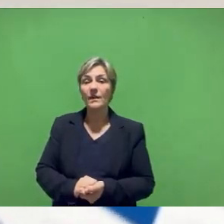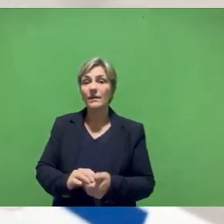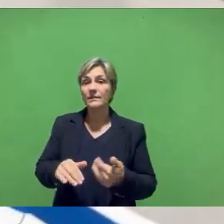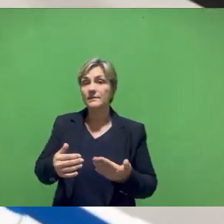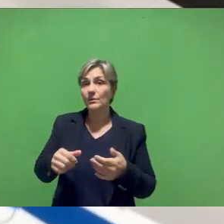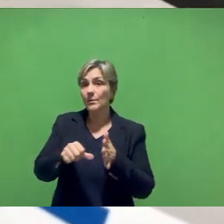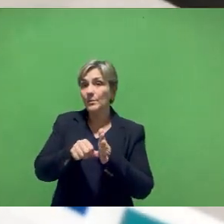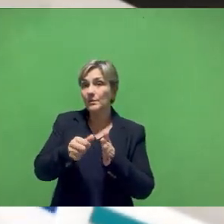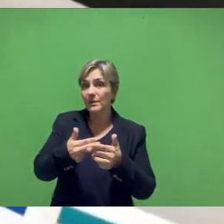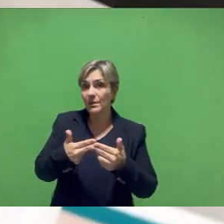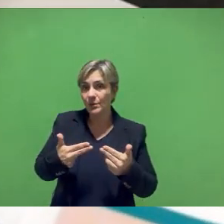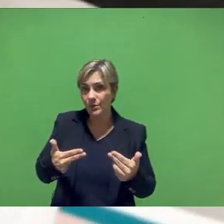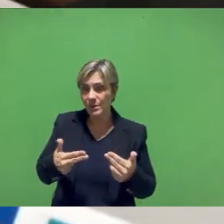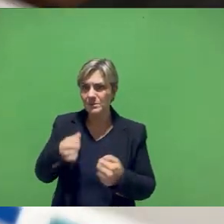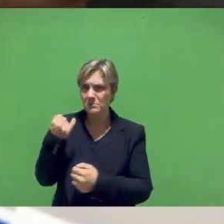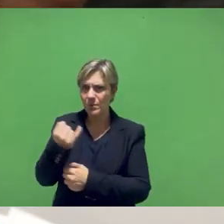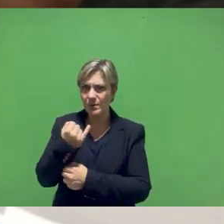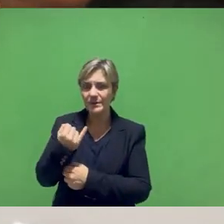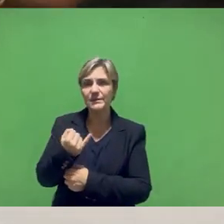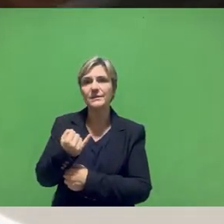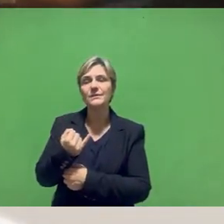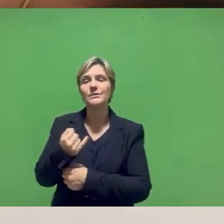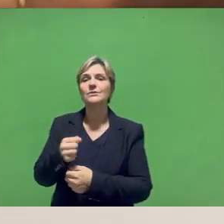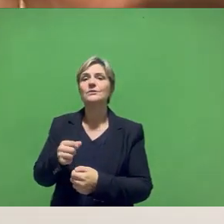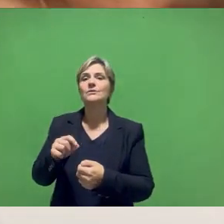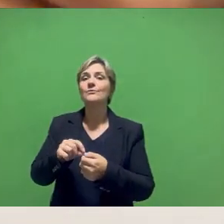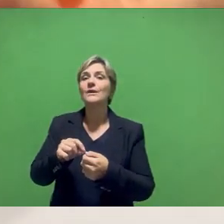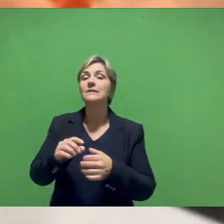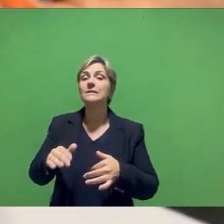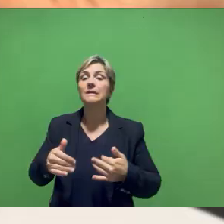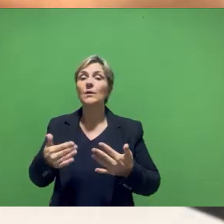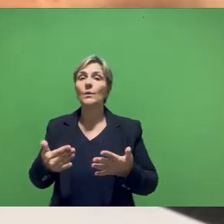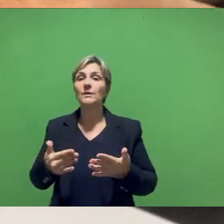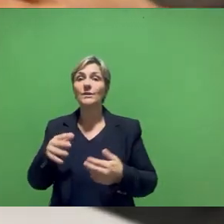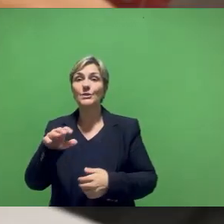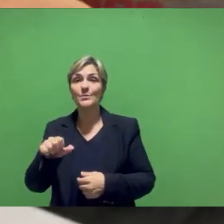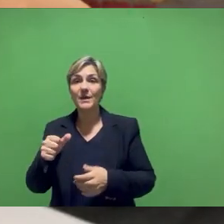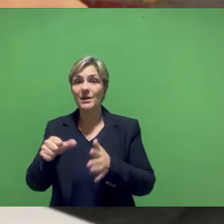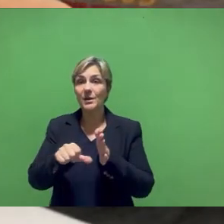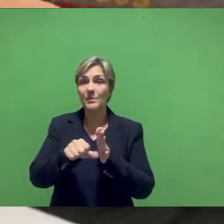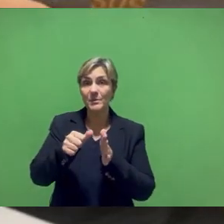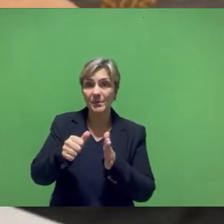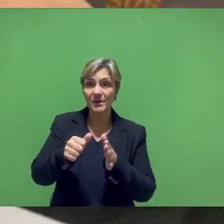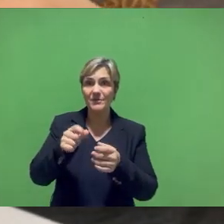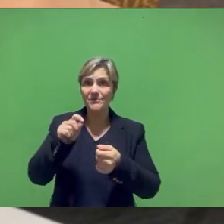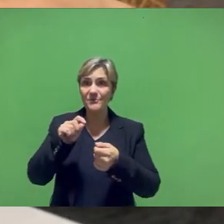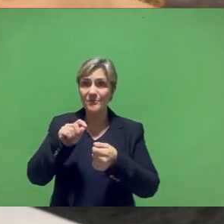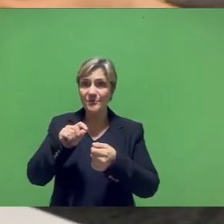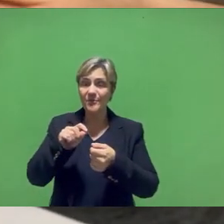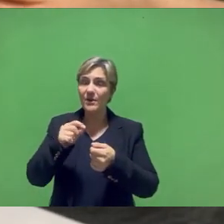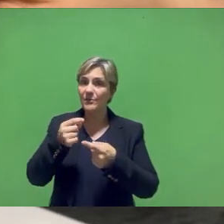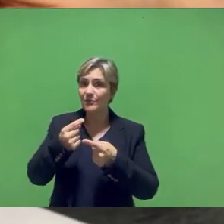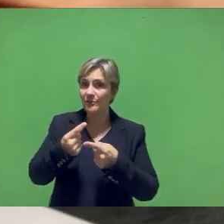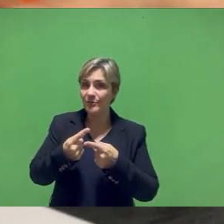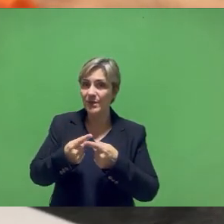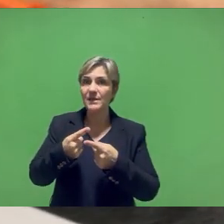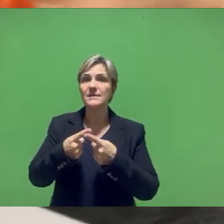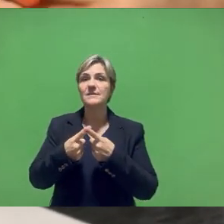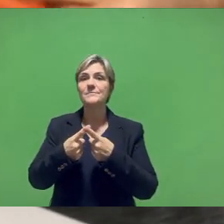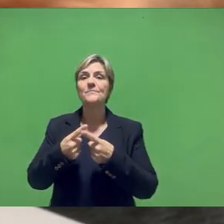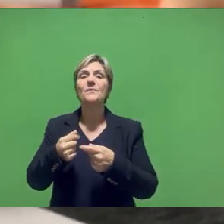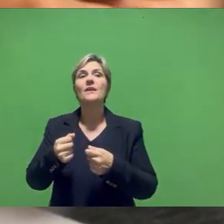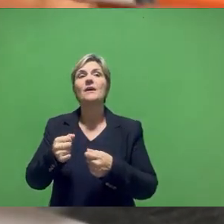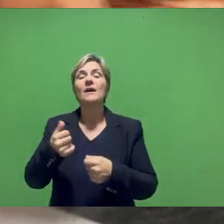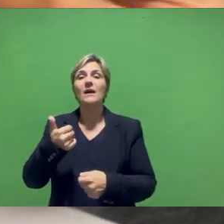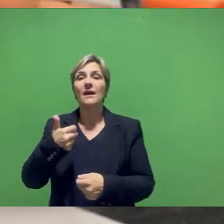Bom, a primeira coisa que é importante a gente fazer quando a gente pega pela primeira vez a